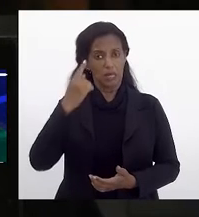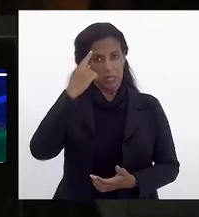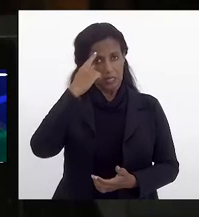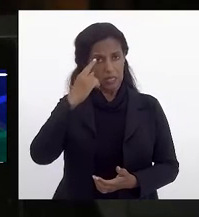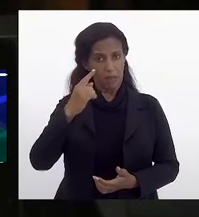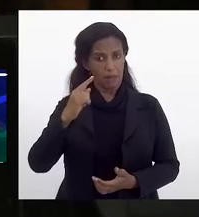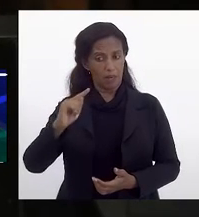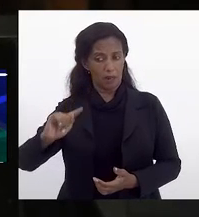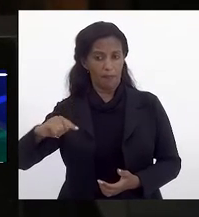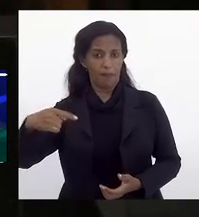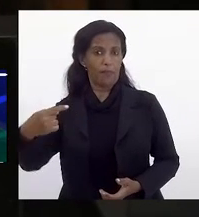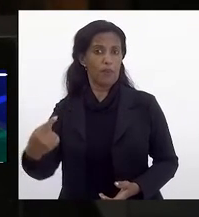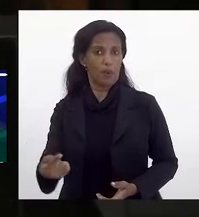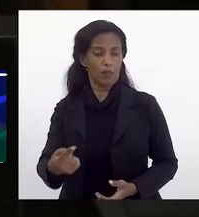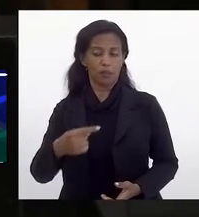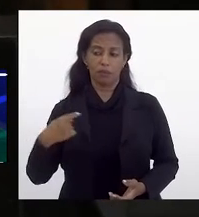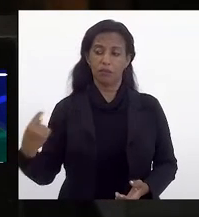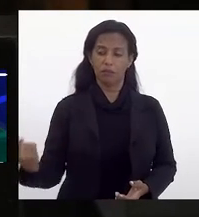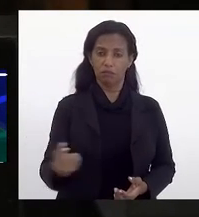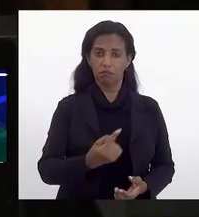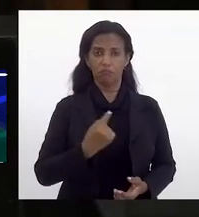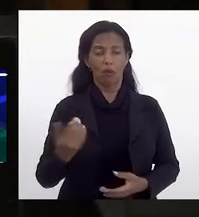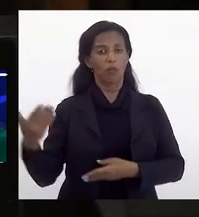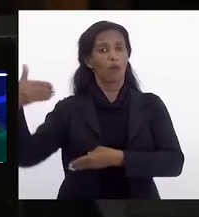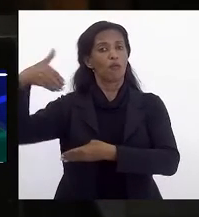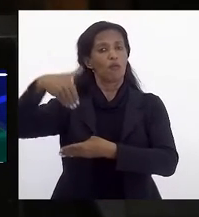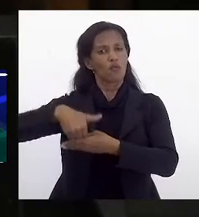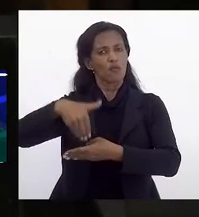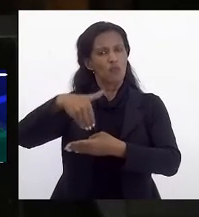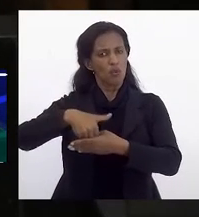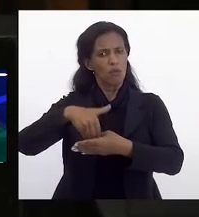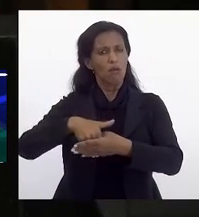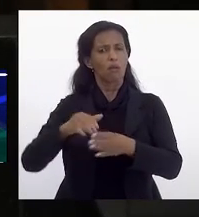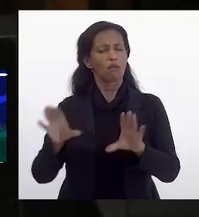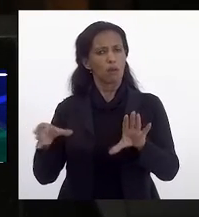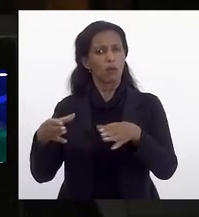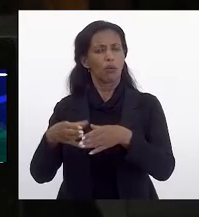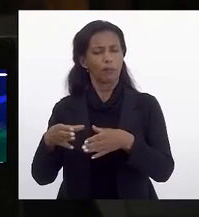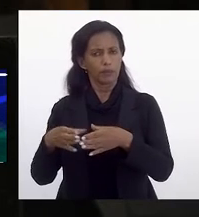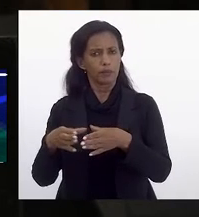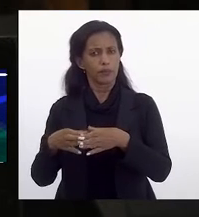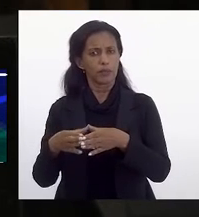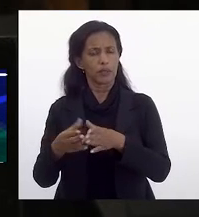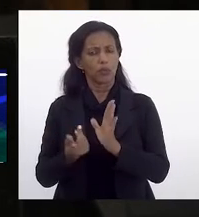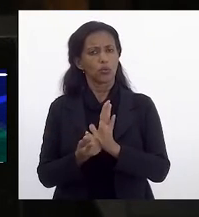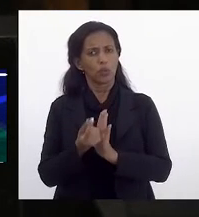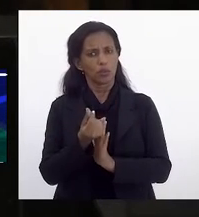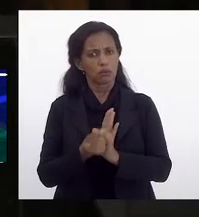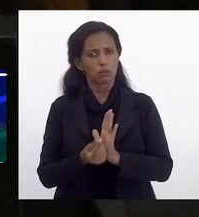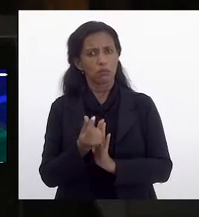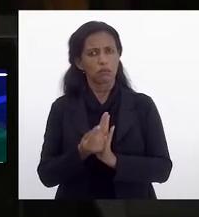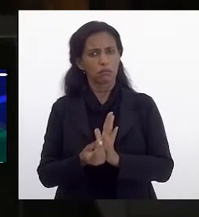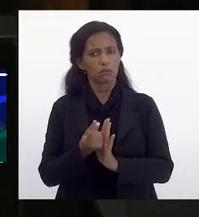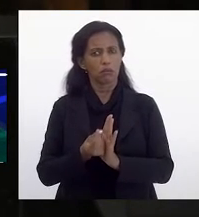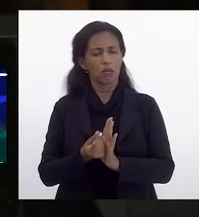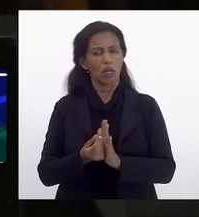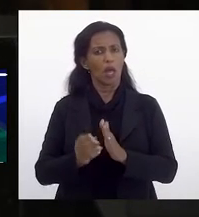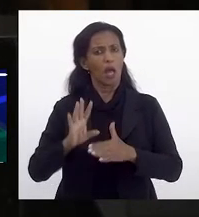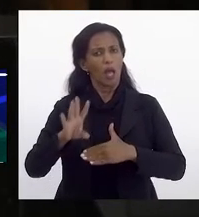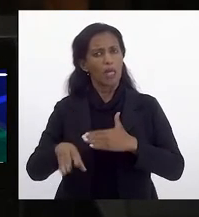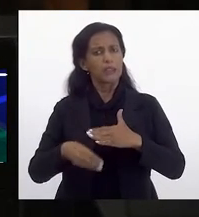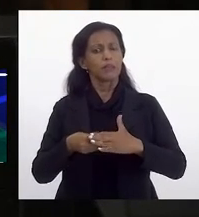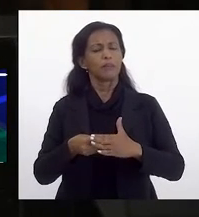vem estaremos já votando na comissão de orçamento as emendas